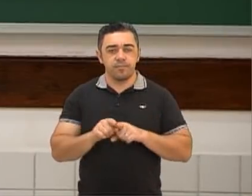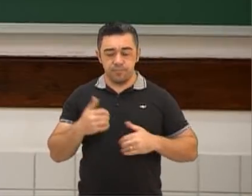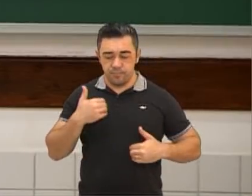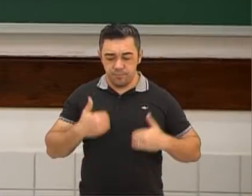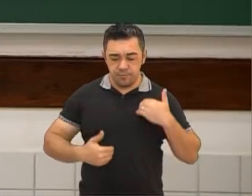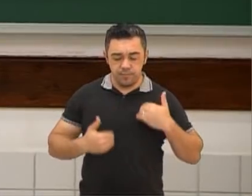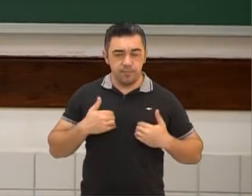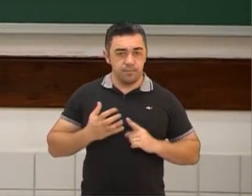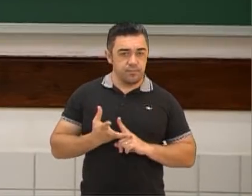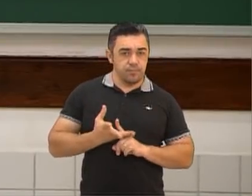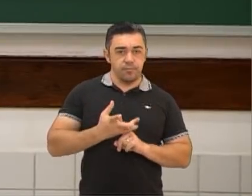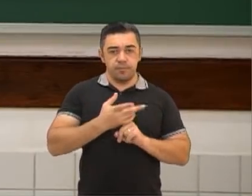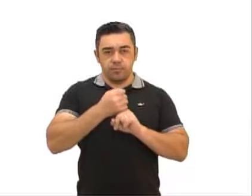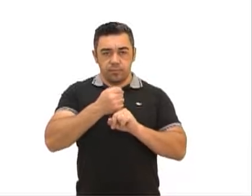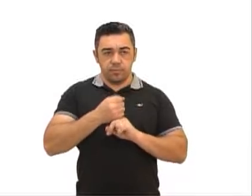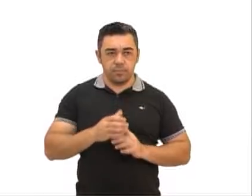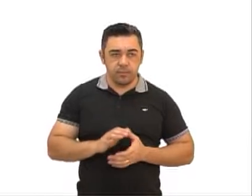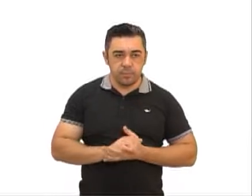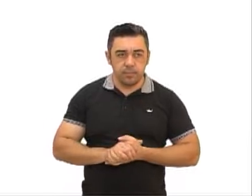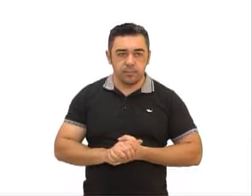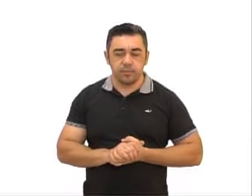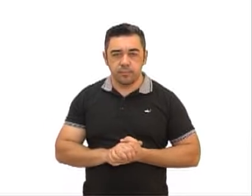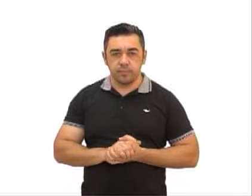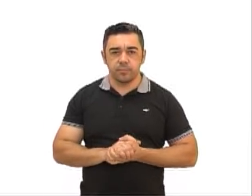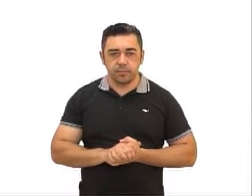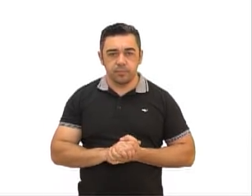motora muito grande.